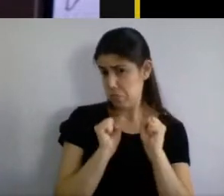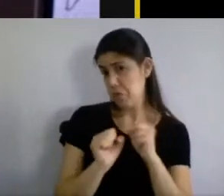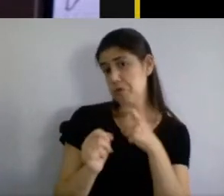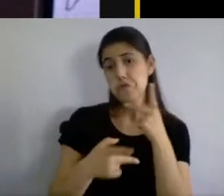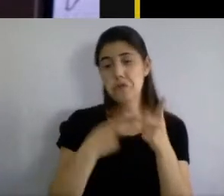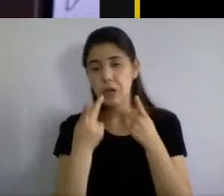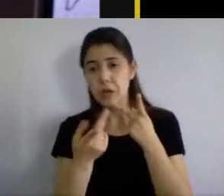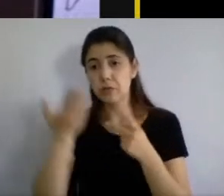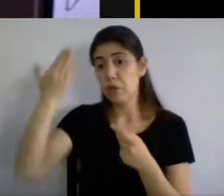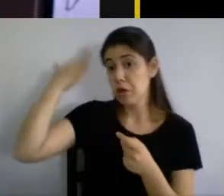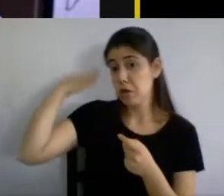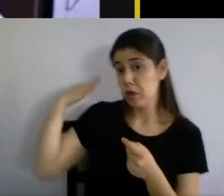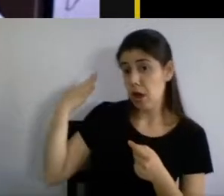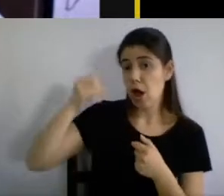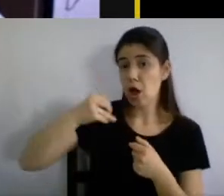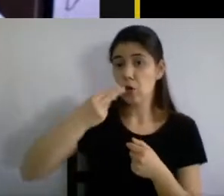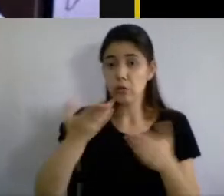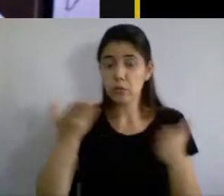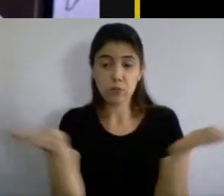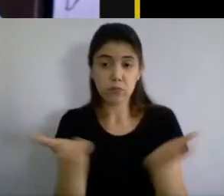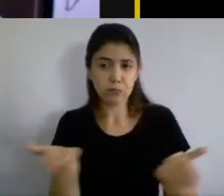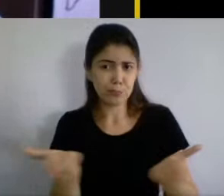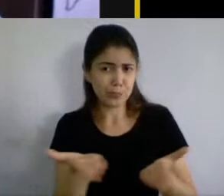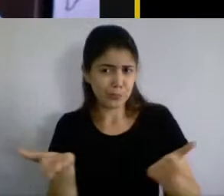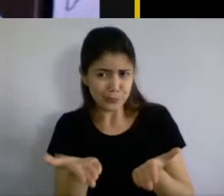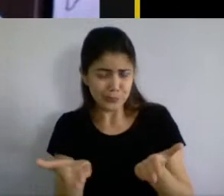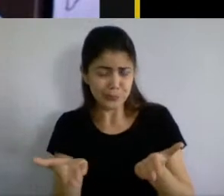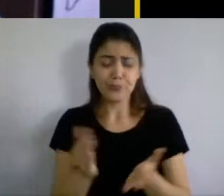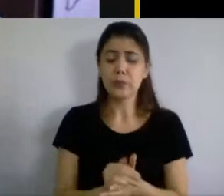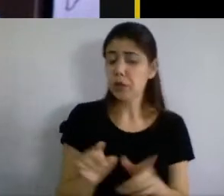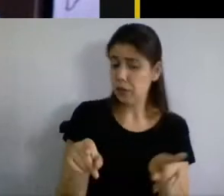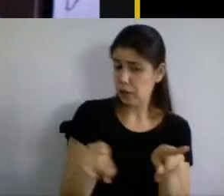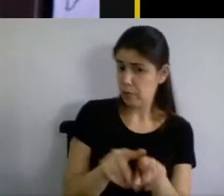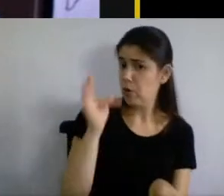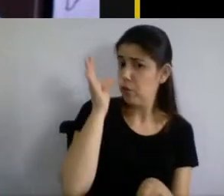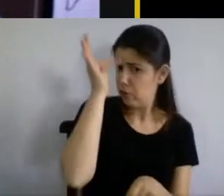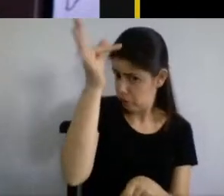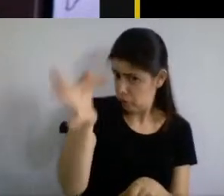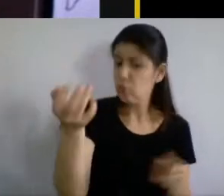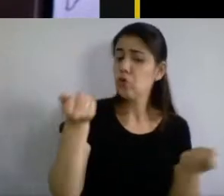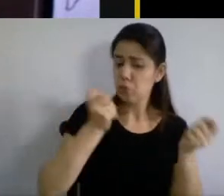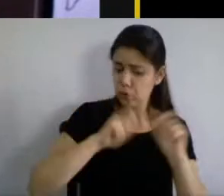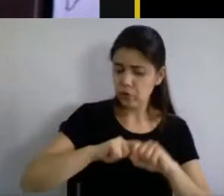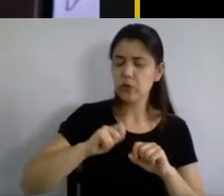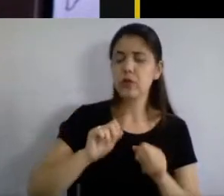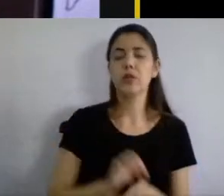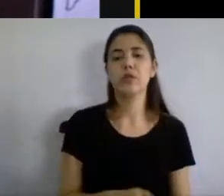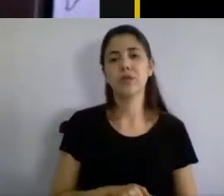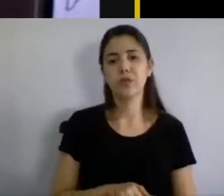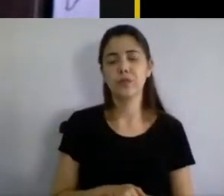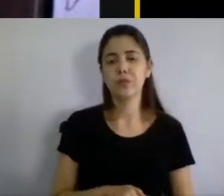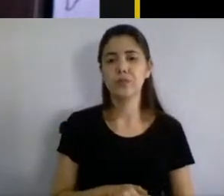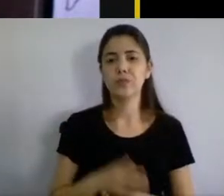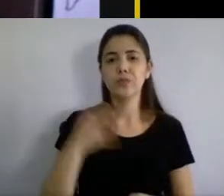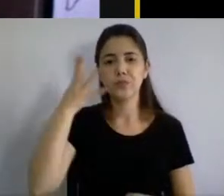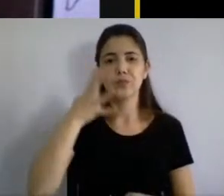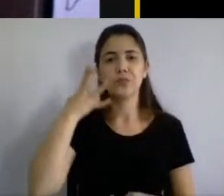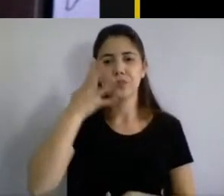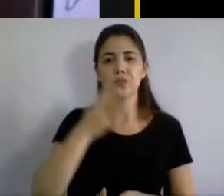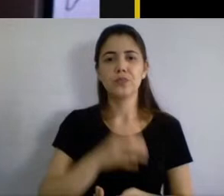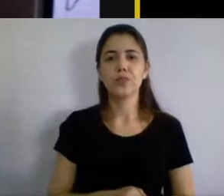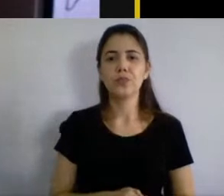coisas presentes e nós podemos falar de coisas futuras. Então, o que faz o